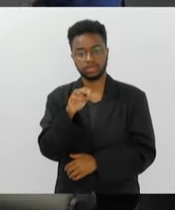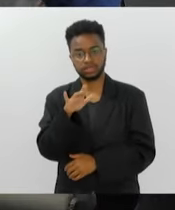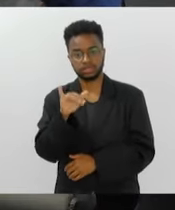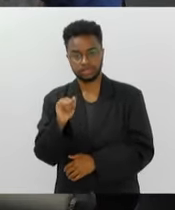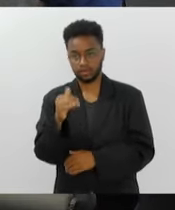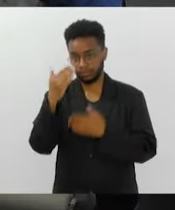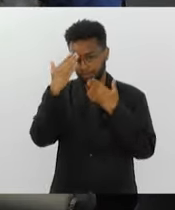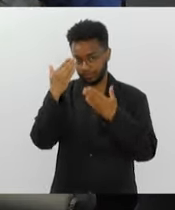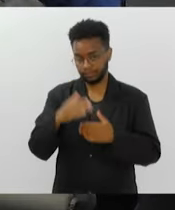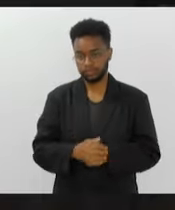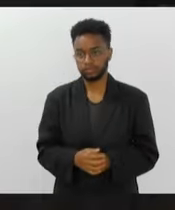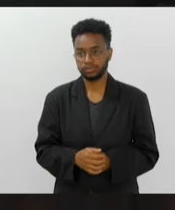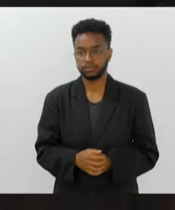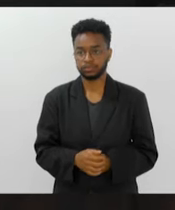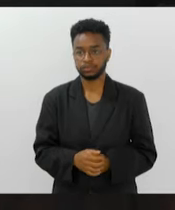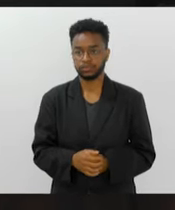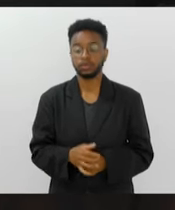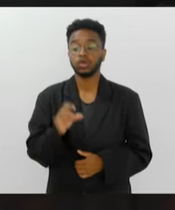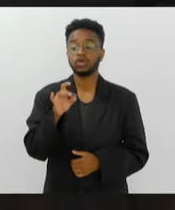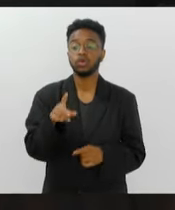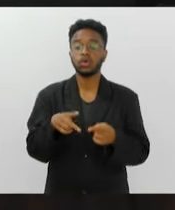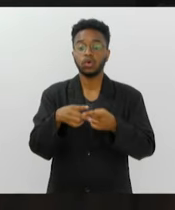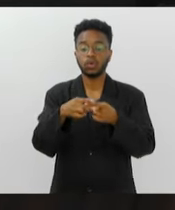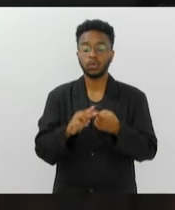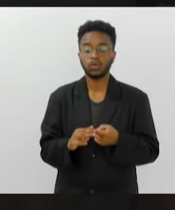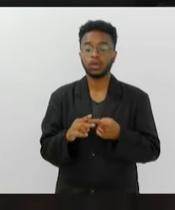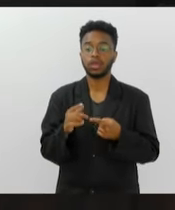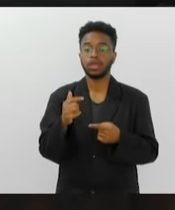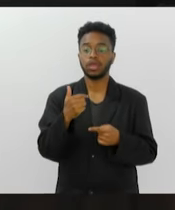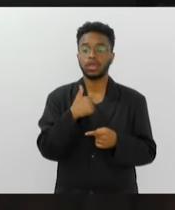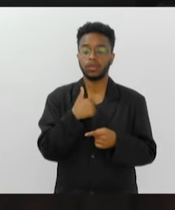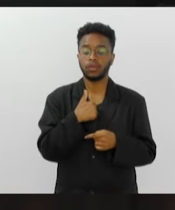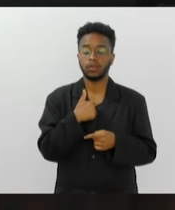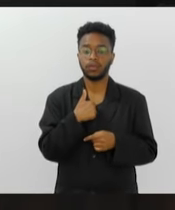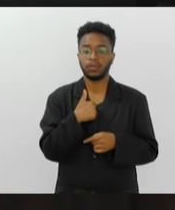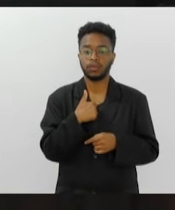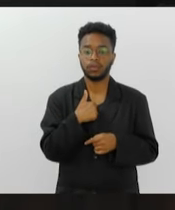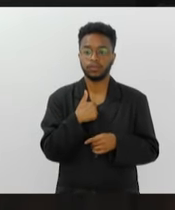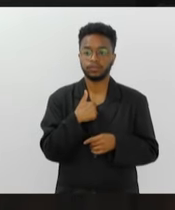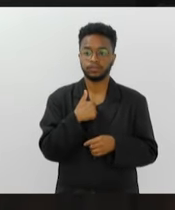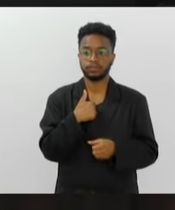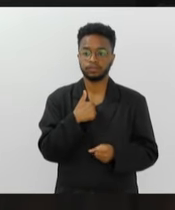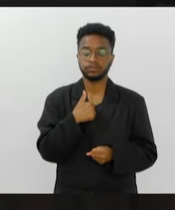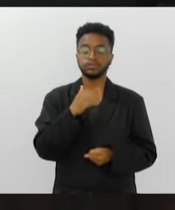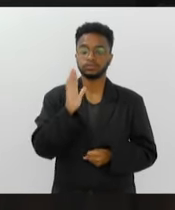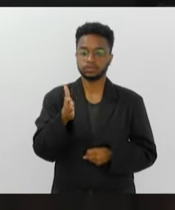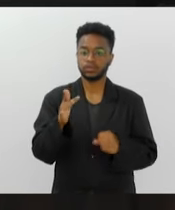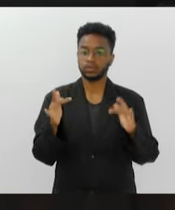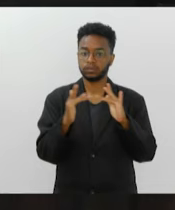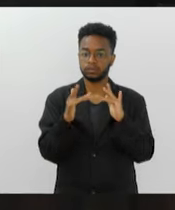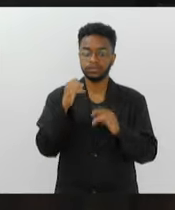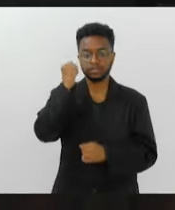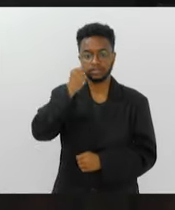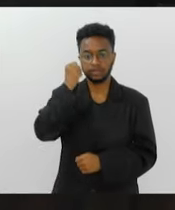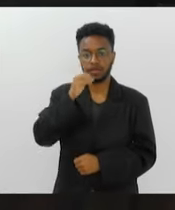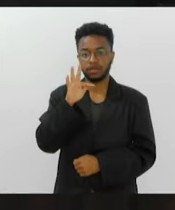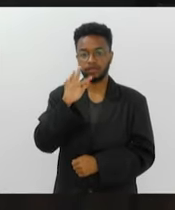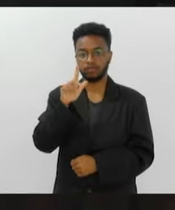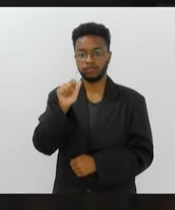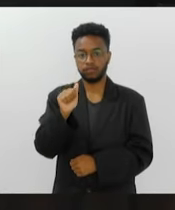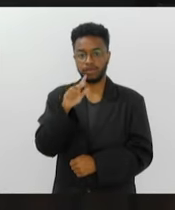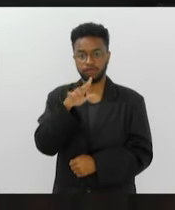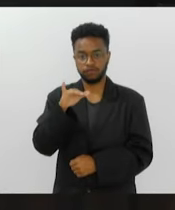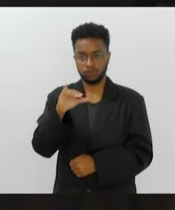Dino só para uma eventual correção t a liberdade eh já fizemos contato com o senador Flávio bolsonaro que foi